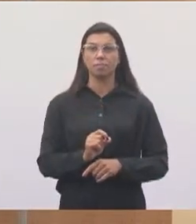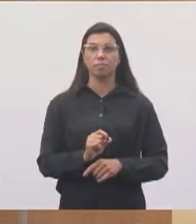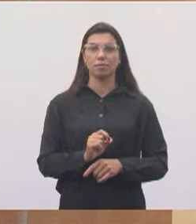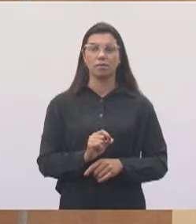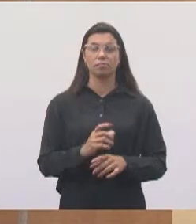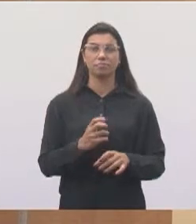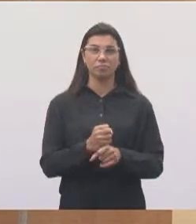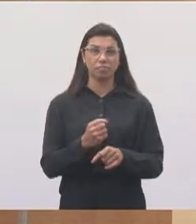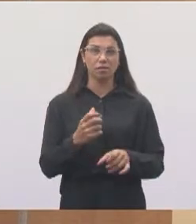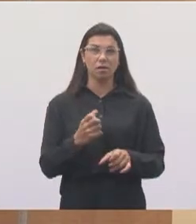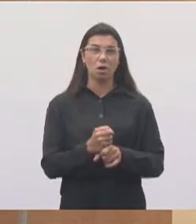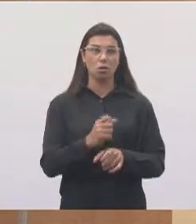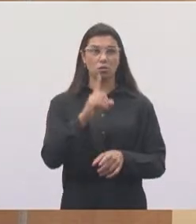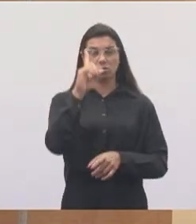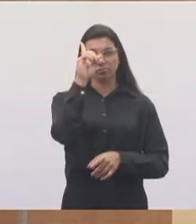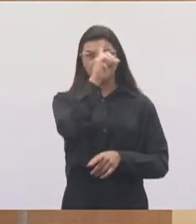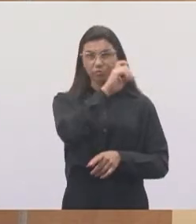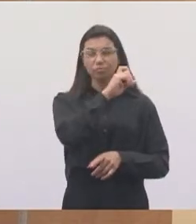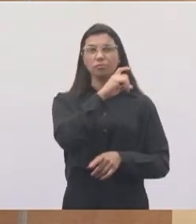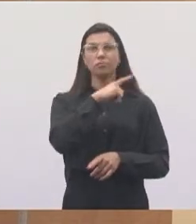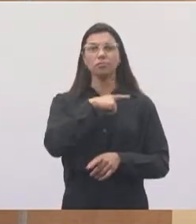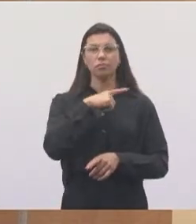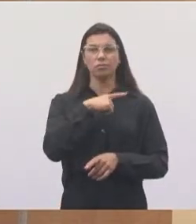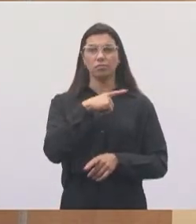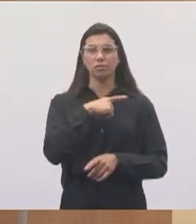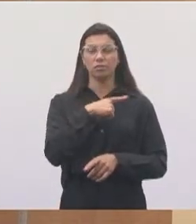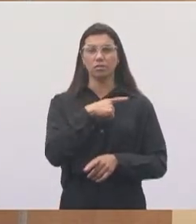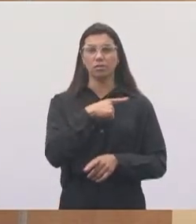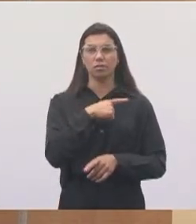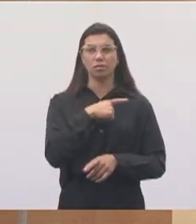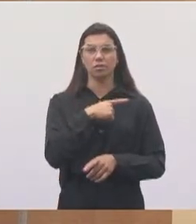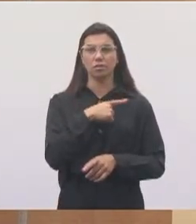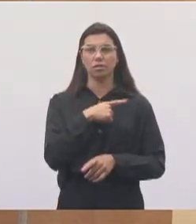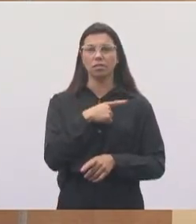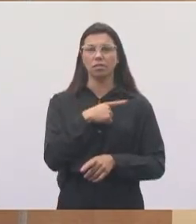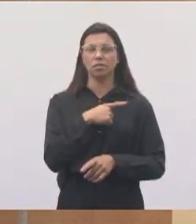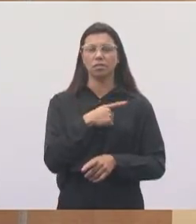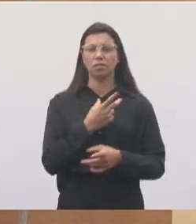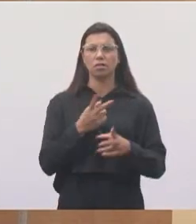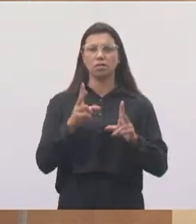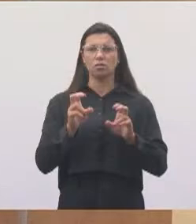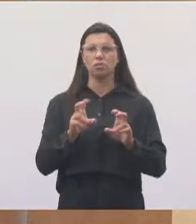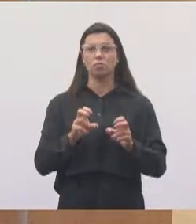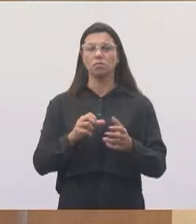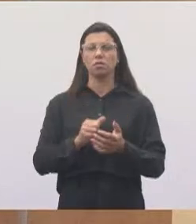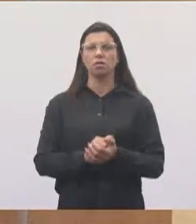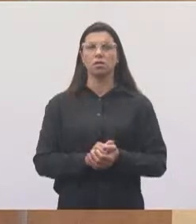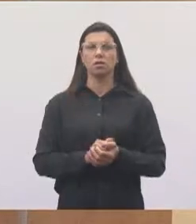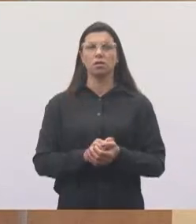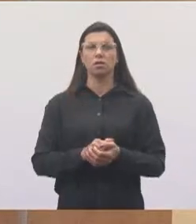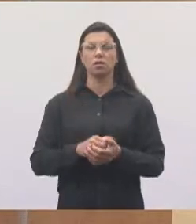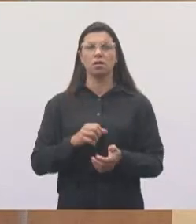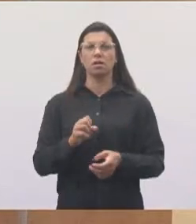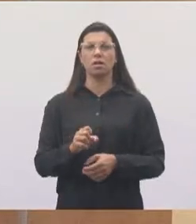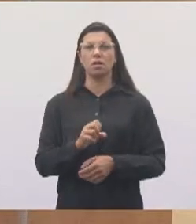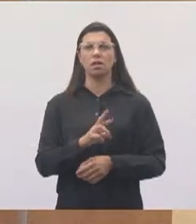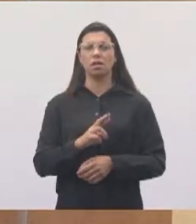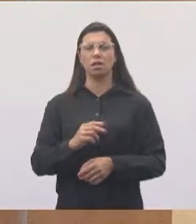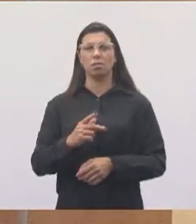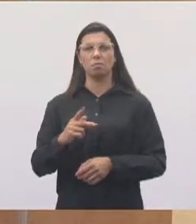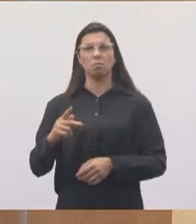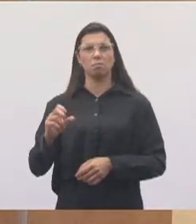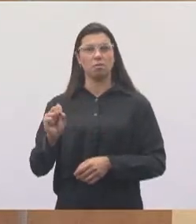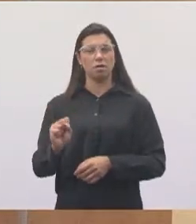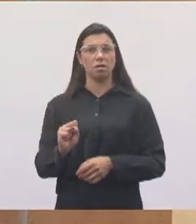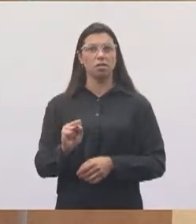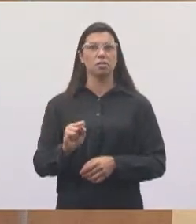equacionamento e déficit técnico atuarial do RPPS, com observância